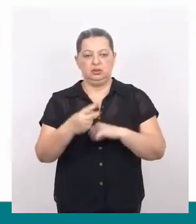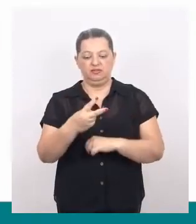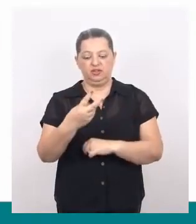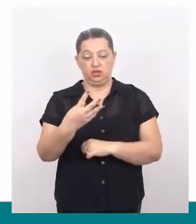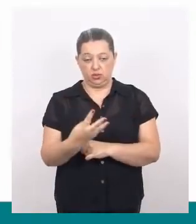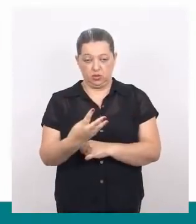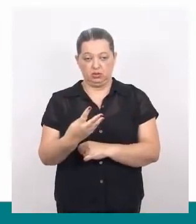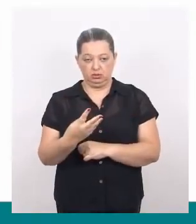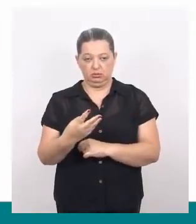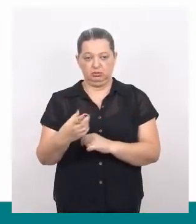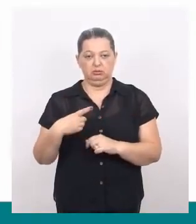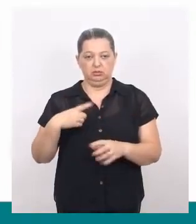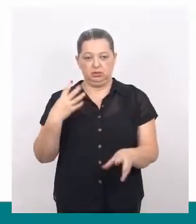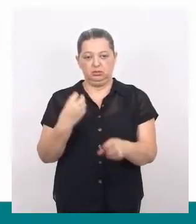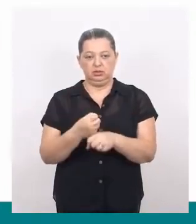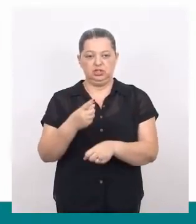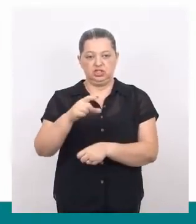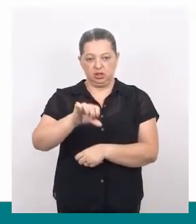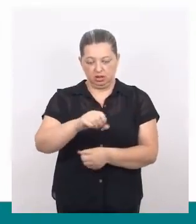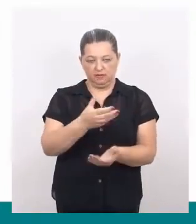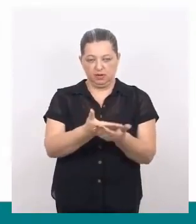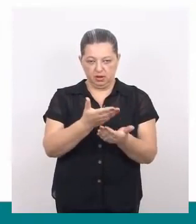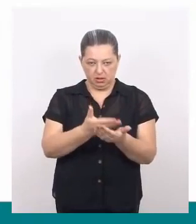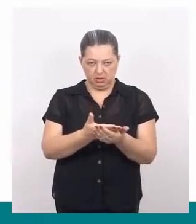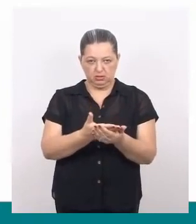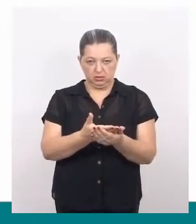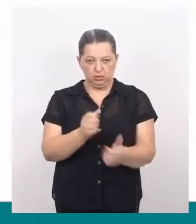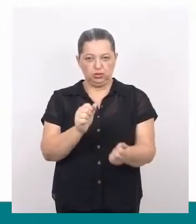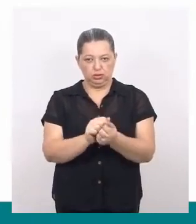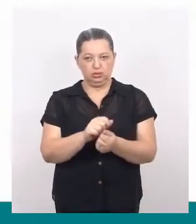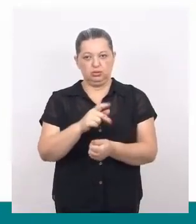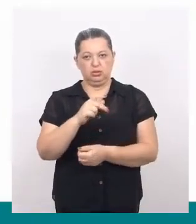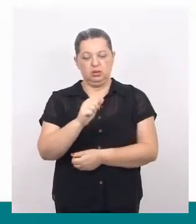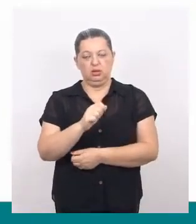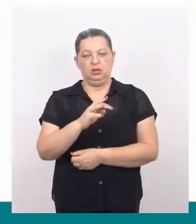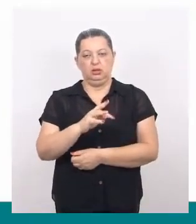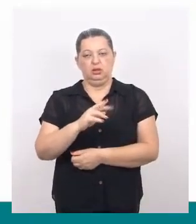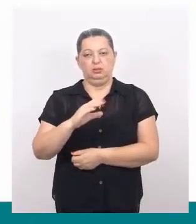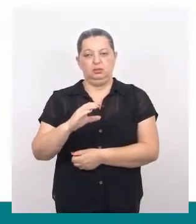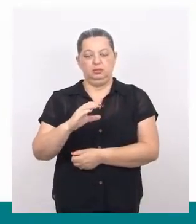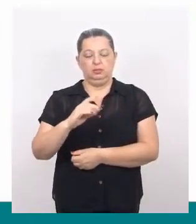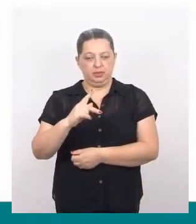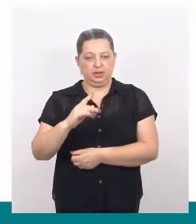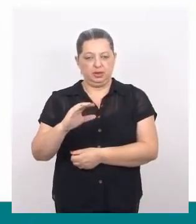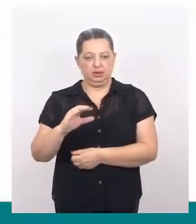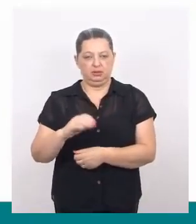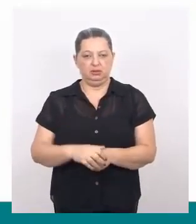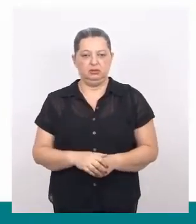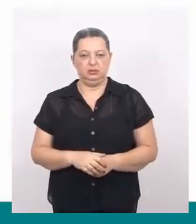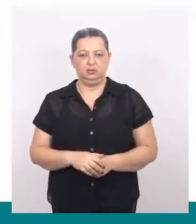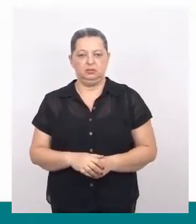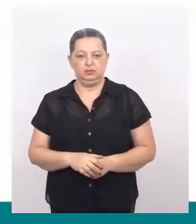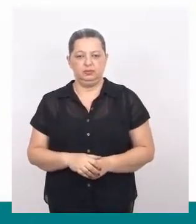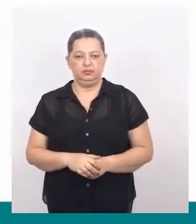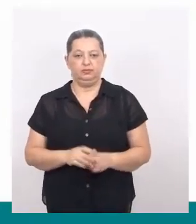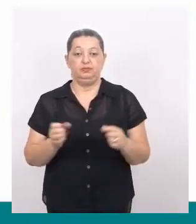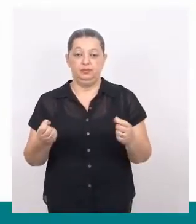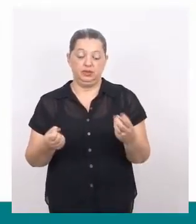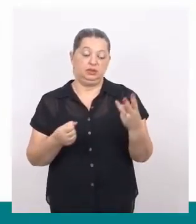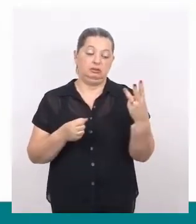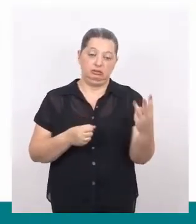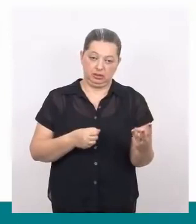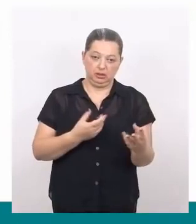aulas com alunos, além dos ATPCs e dos ATPLs. Se ele pegar 3 aulas das unidades